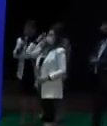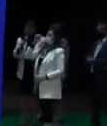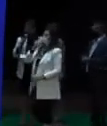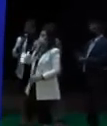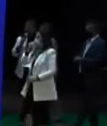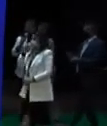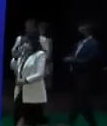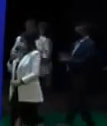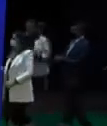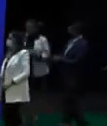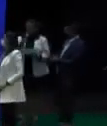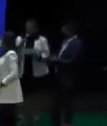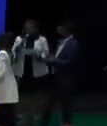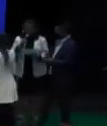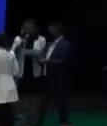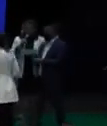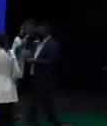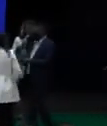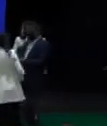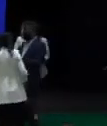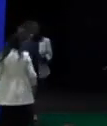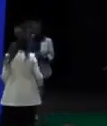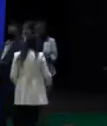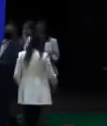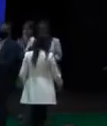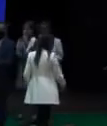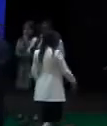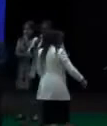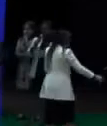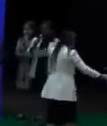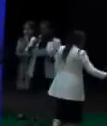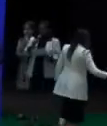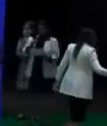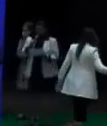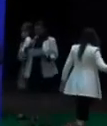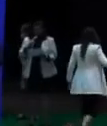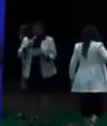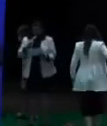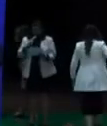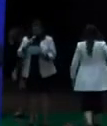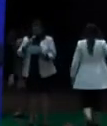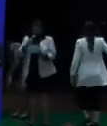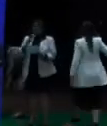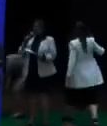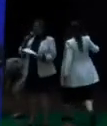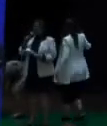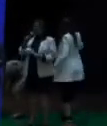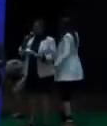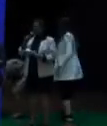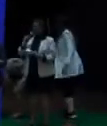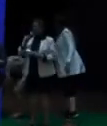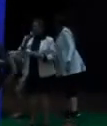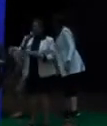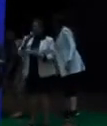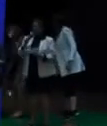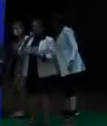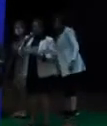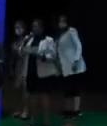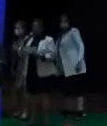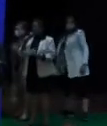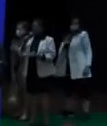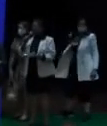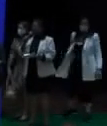todos. Agradecemos a presença de todos. Tenham todos um bom dia. E, em alguns